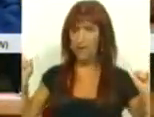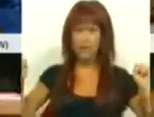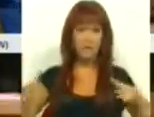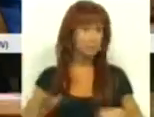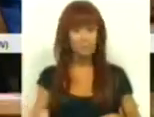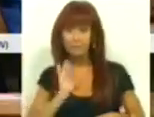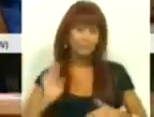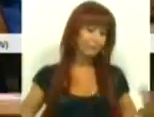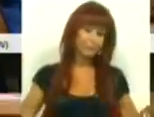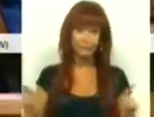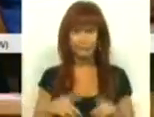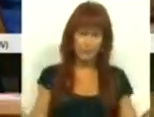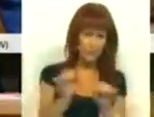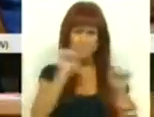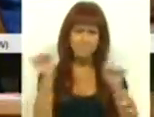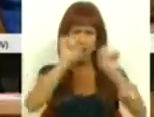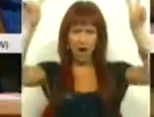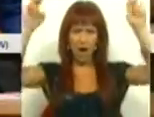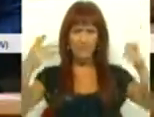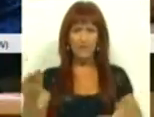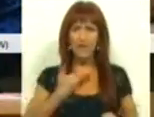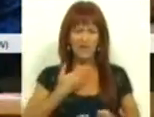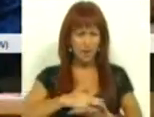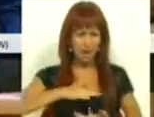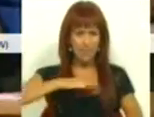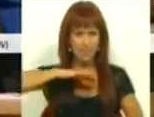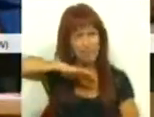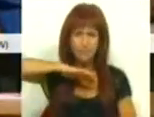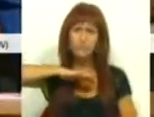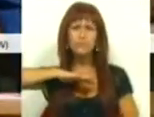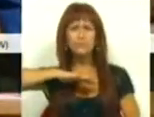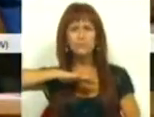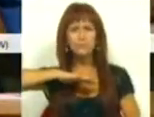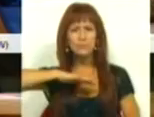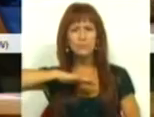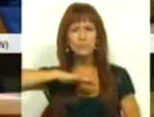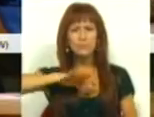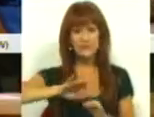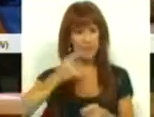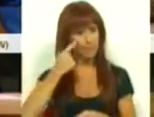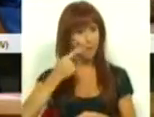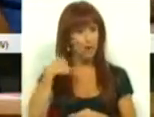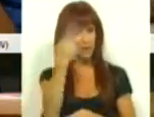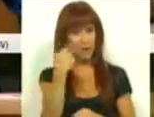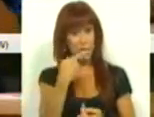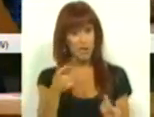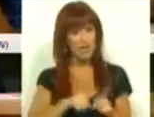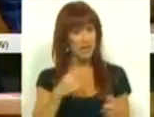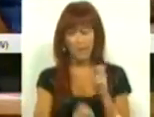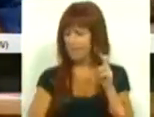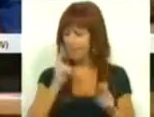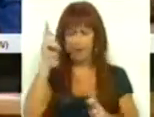a inevitável explosão do endividamento que, como mostra nesta figura, foi